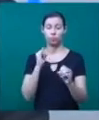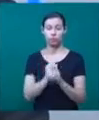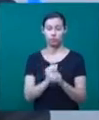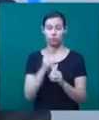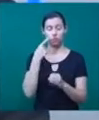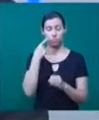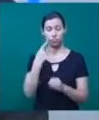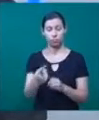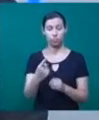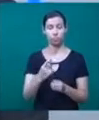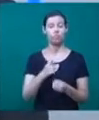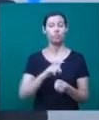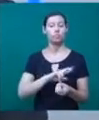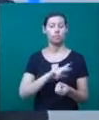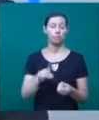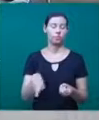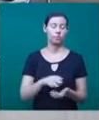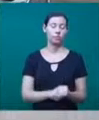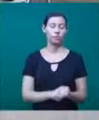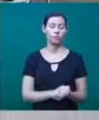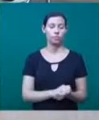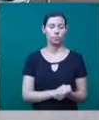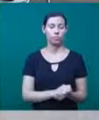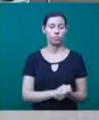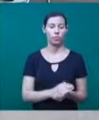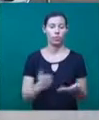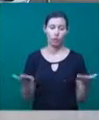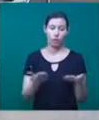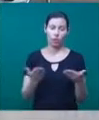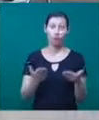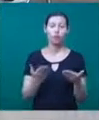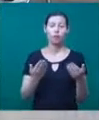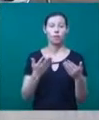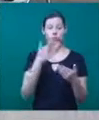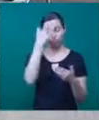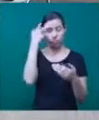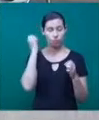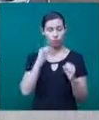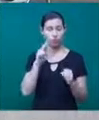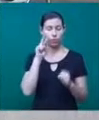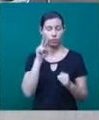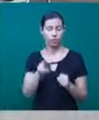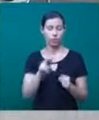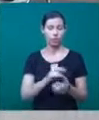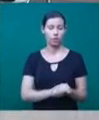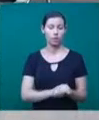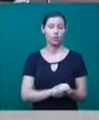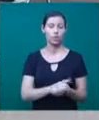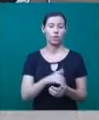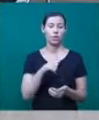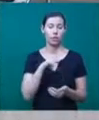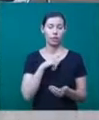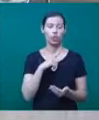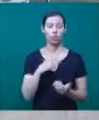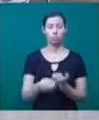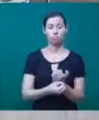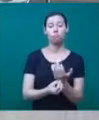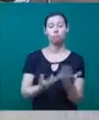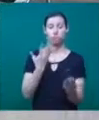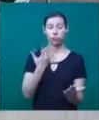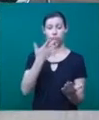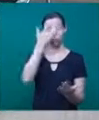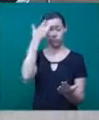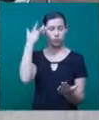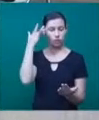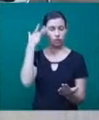e acompanhando o desenrolar do evento. E desde agora a pessoa já pode acessar até para conhecer melhor a programação. Sim, também. Sim, inclusive teremos um aplicativo do evento também, para